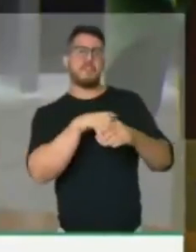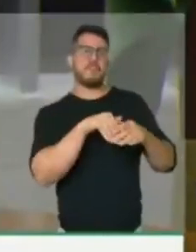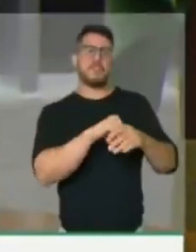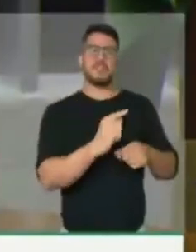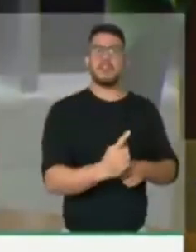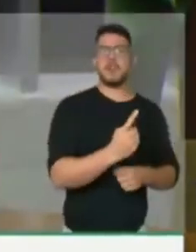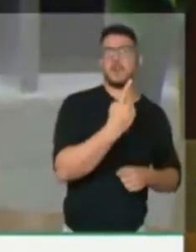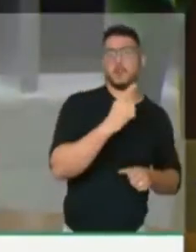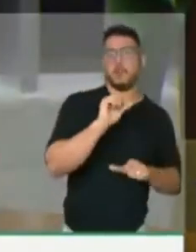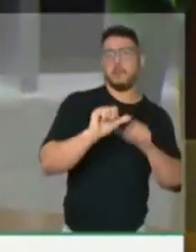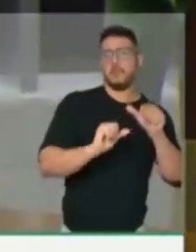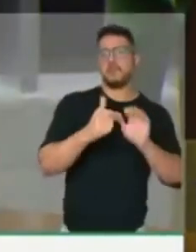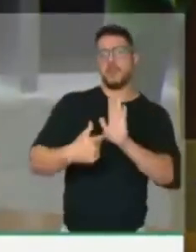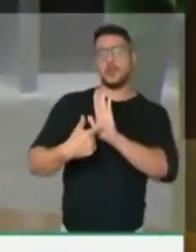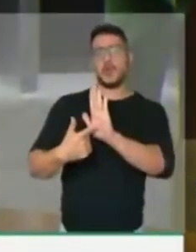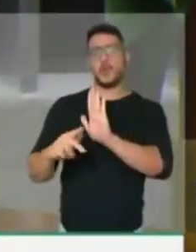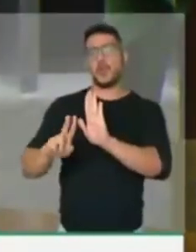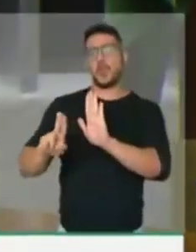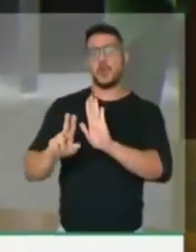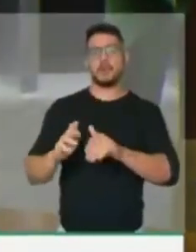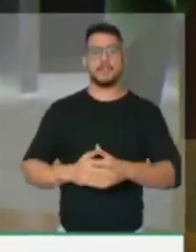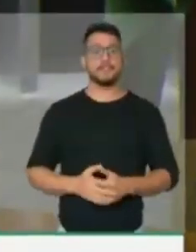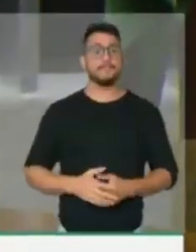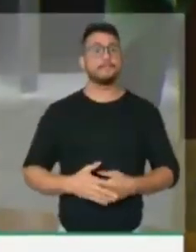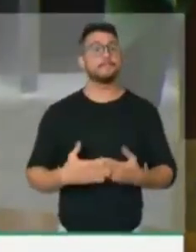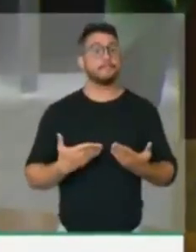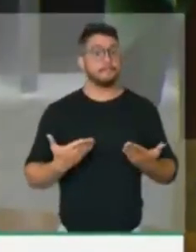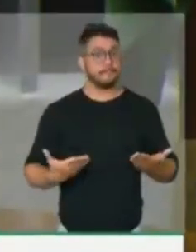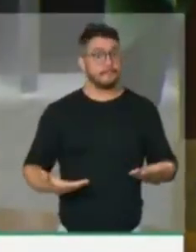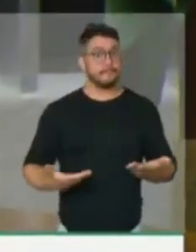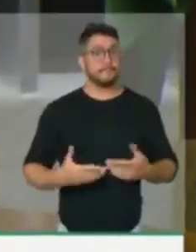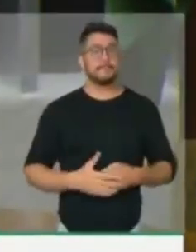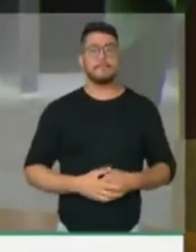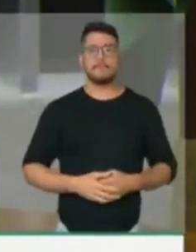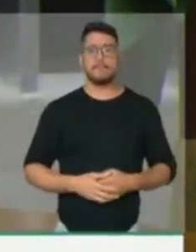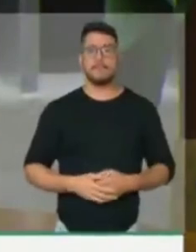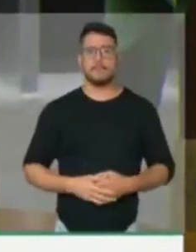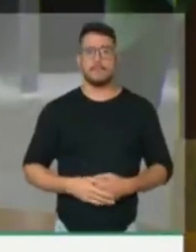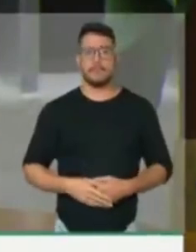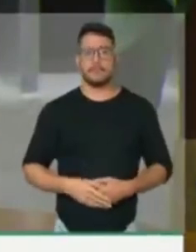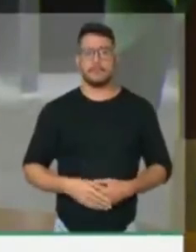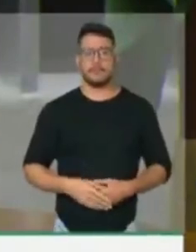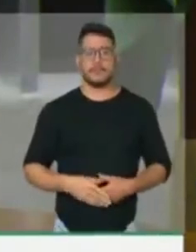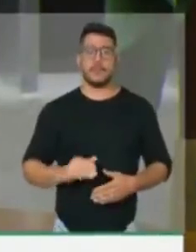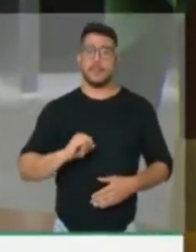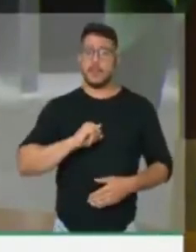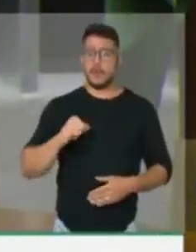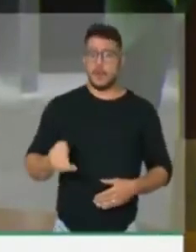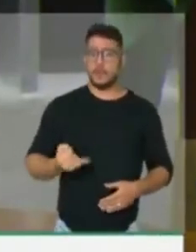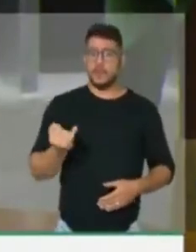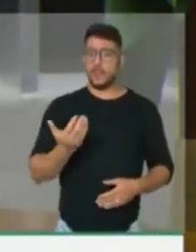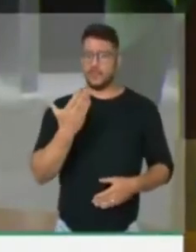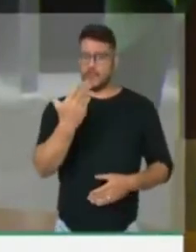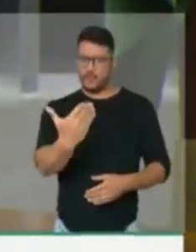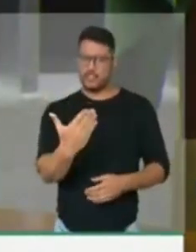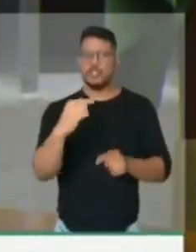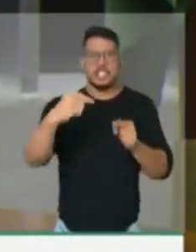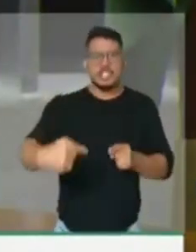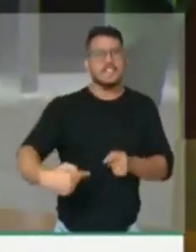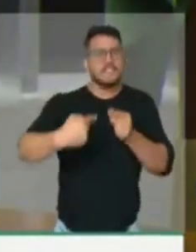militante pago com dinheiro público. Então, presidente, para finalizar, quero fazer um desafio à Vossa